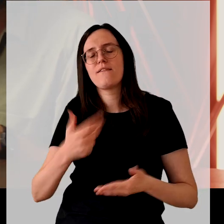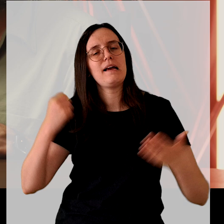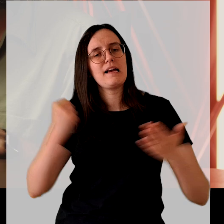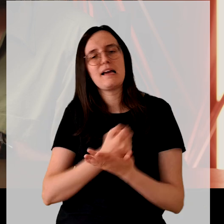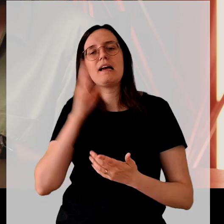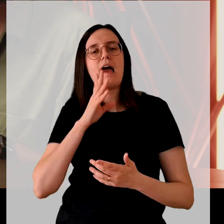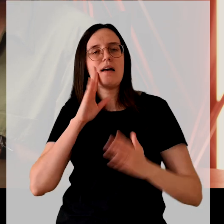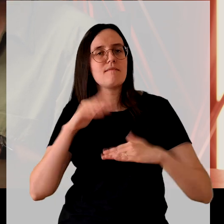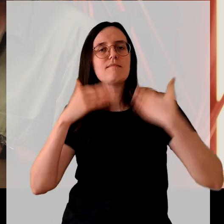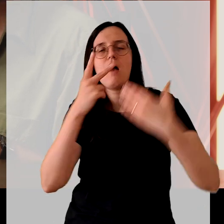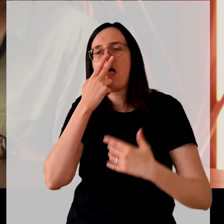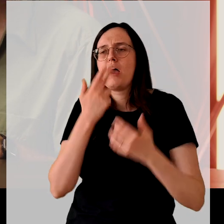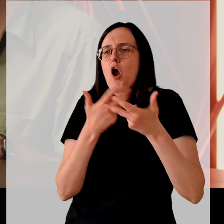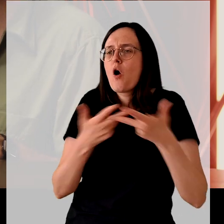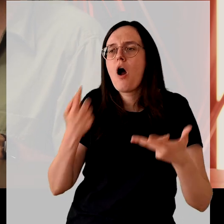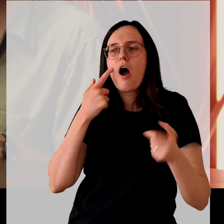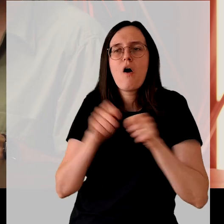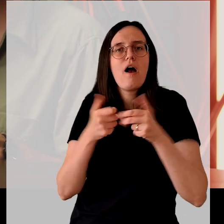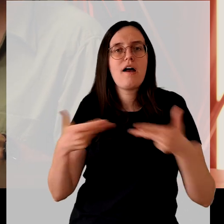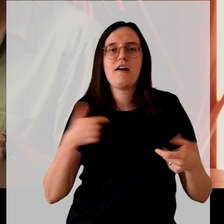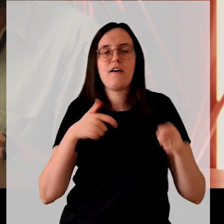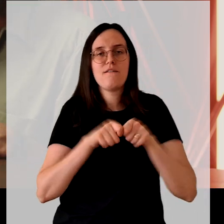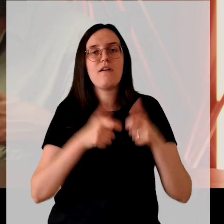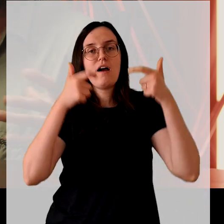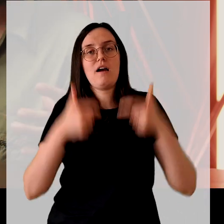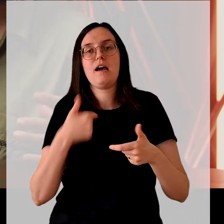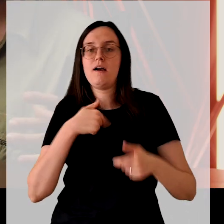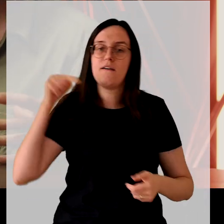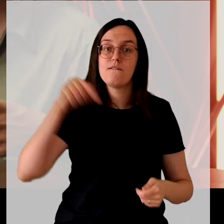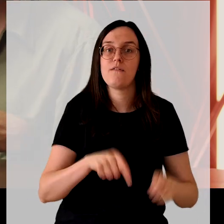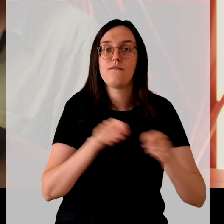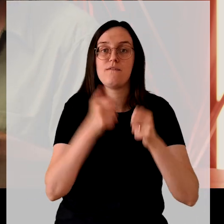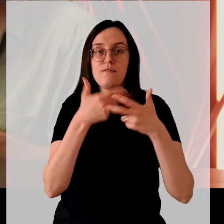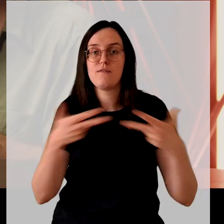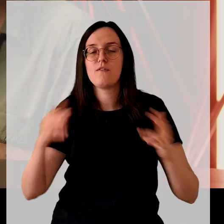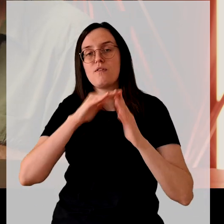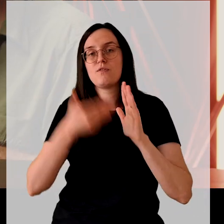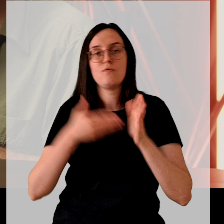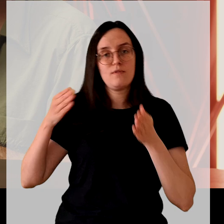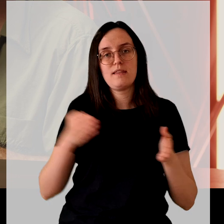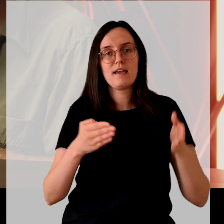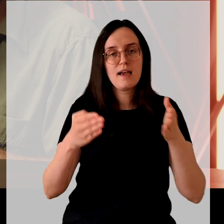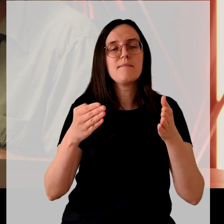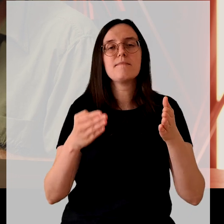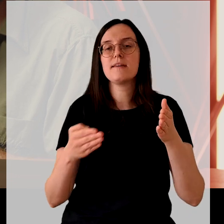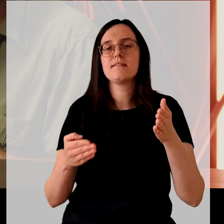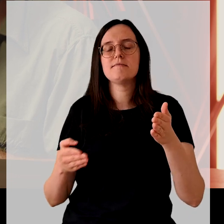falar, cara, olha que massa, que evolução, né? Olha tanto de coisa que eu fiz e de onde que eu vim fazendo coisa já, né? Toda essa